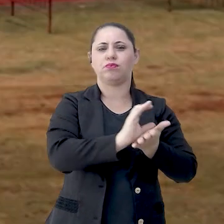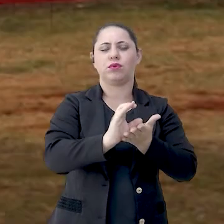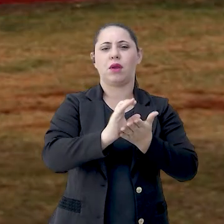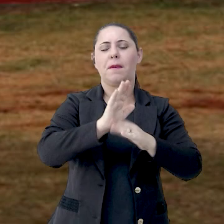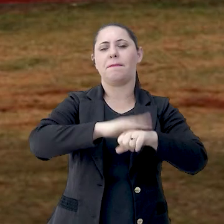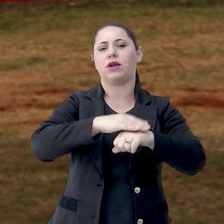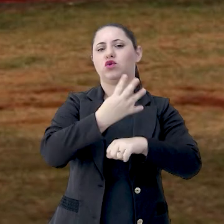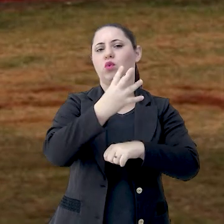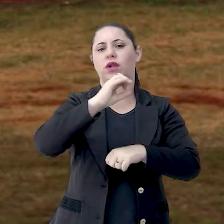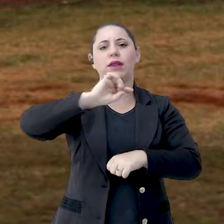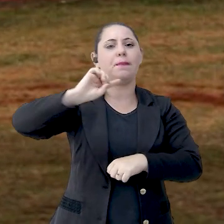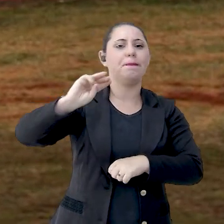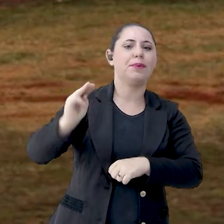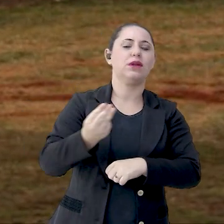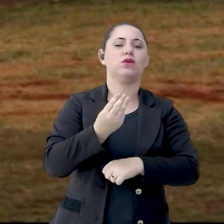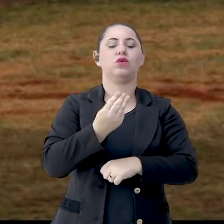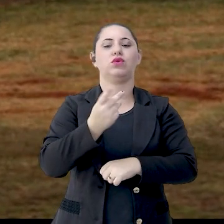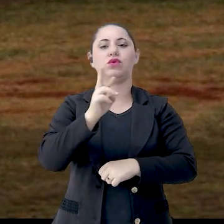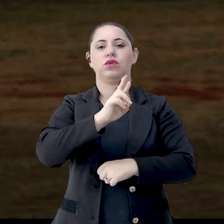ter sede própria.